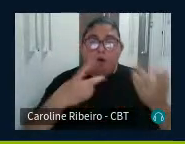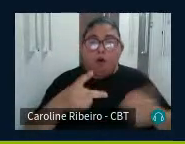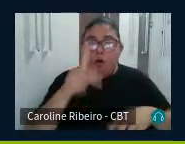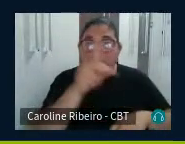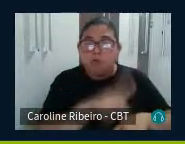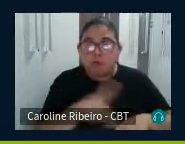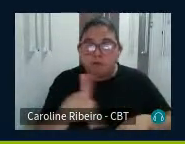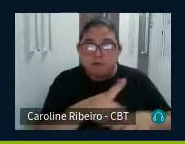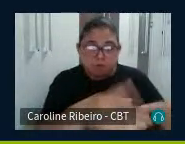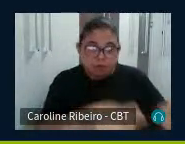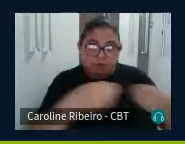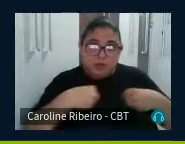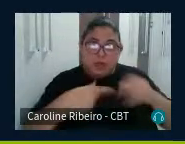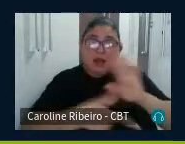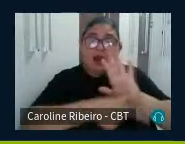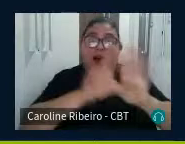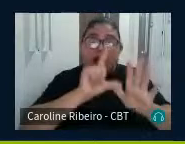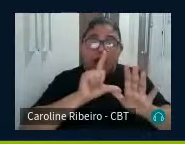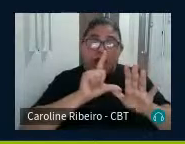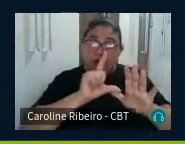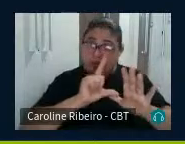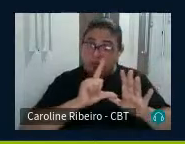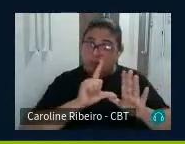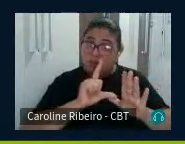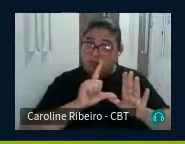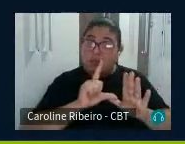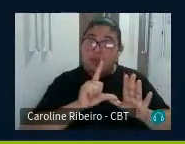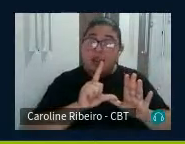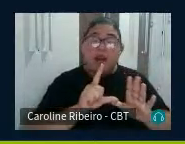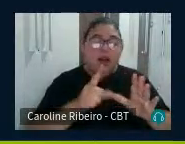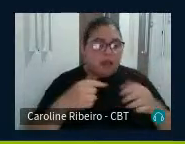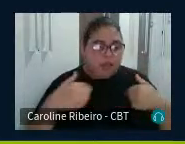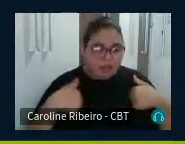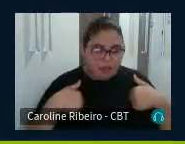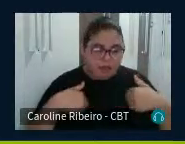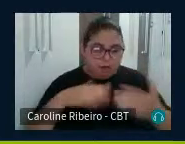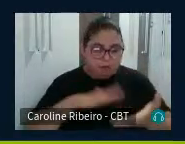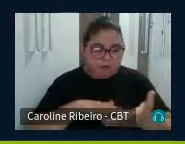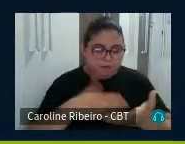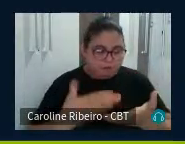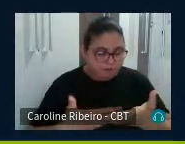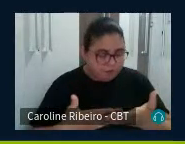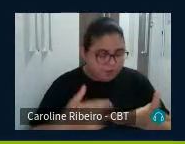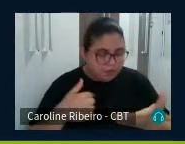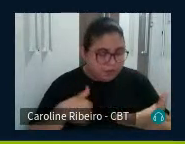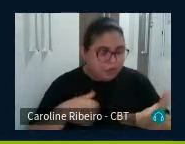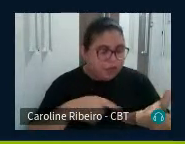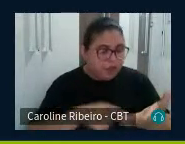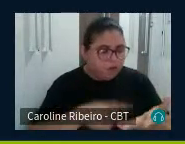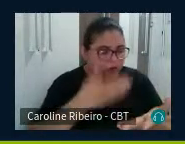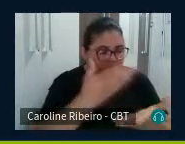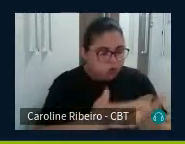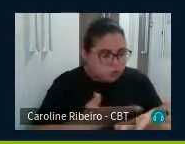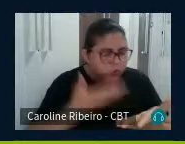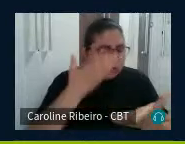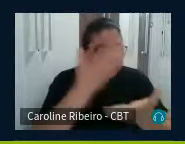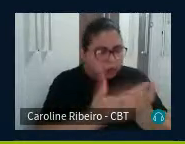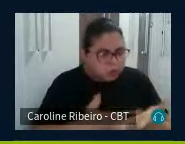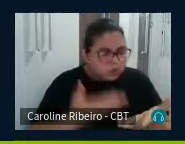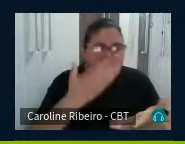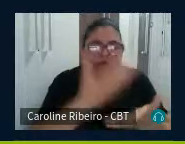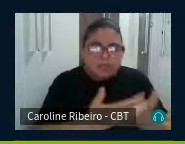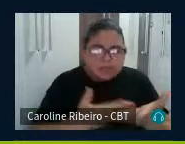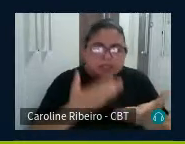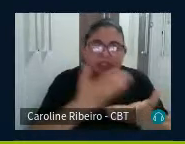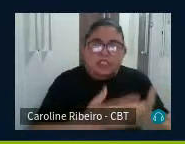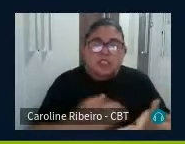prévio para o tradutor. A gente pega esse material, a gente começa a estudar, requer dias,